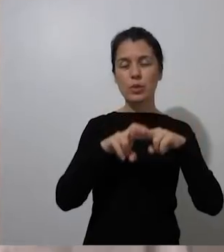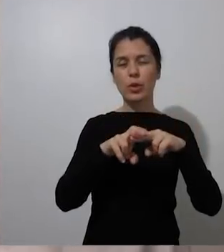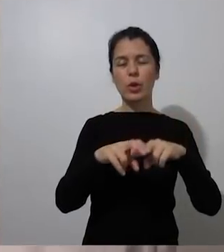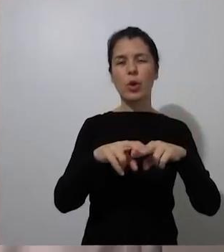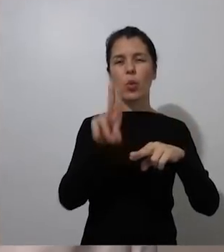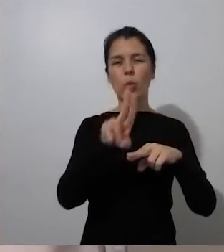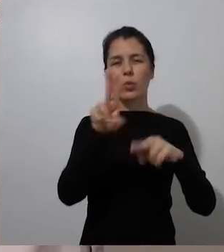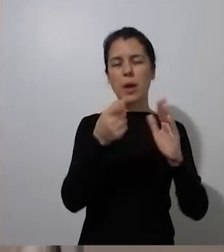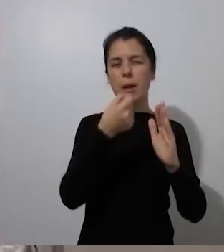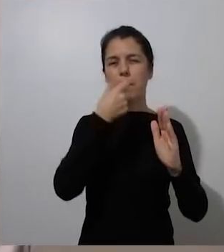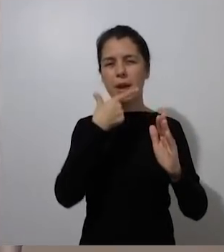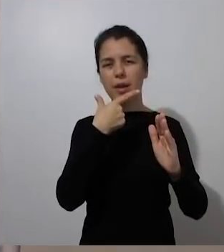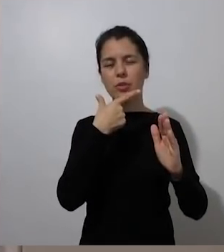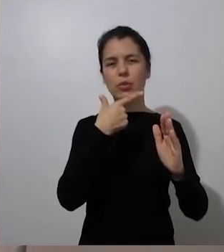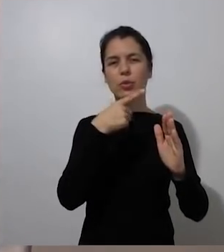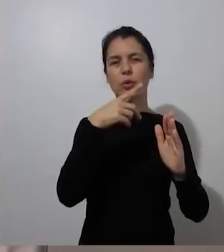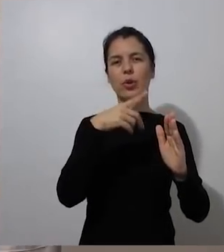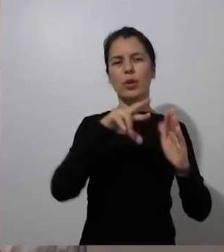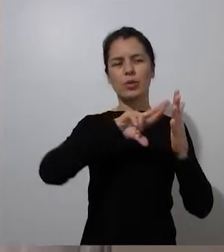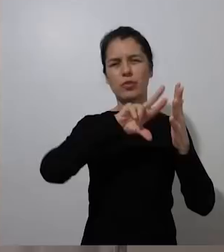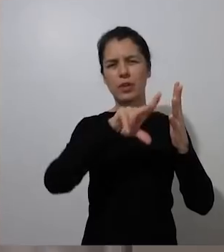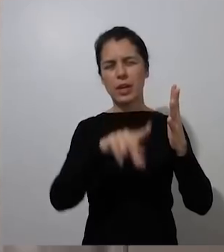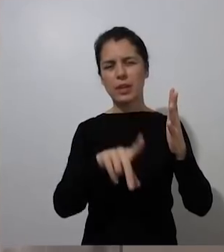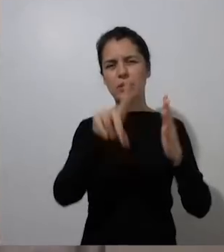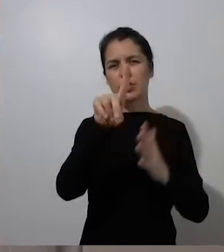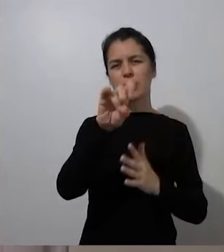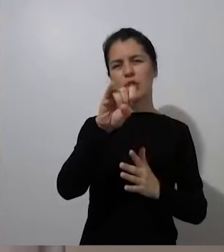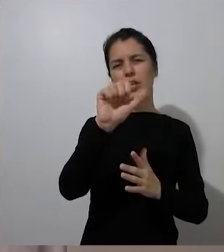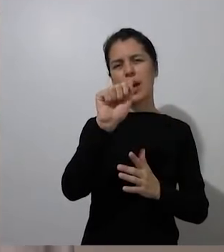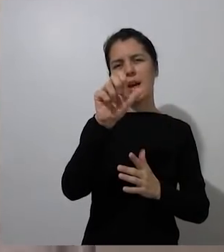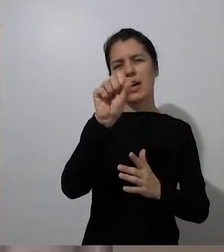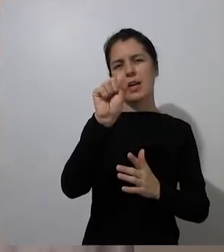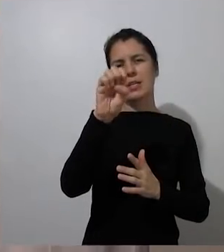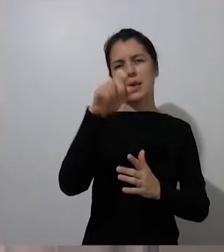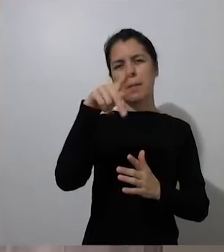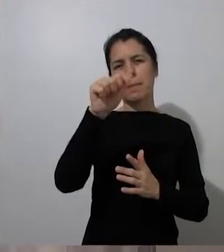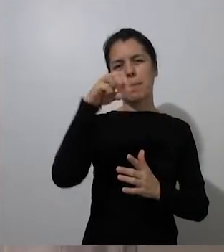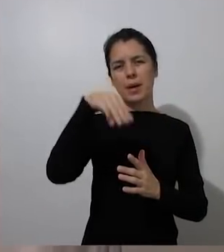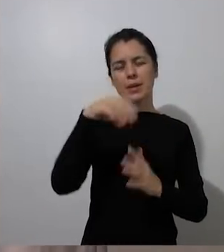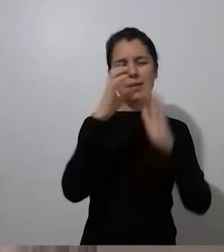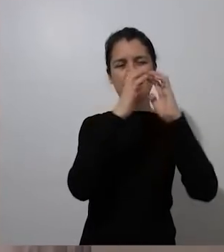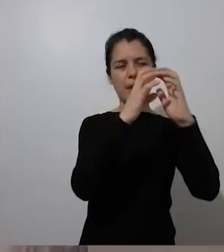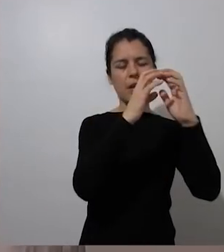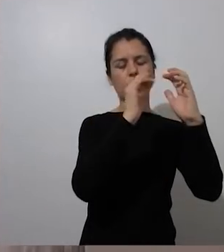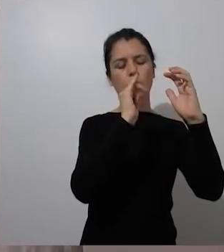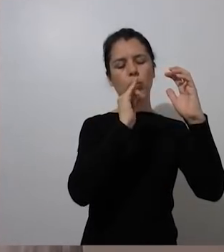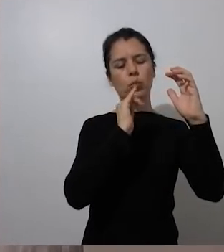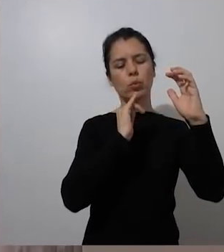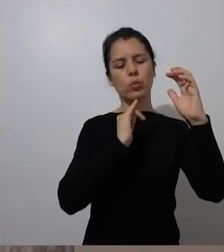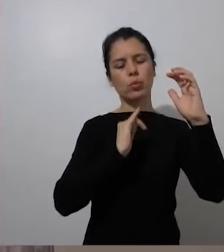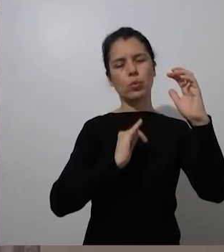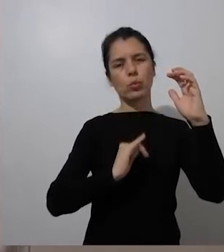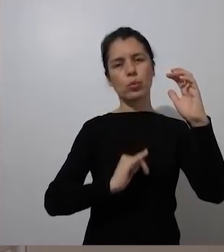Lexotan, um Diazepam, um Alprazolam, que é o frontal, legal, o teu cérebro fica calmo, fica